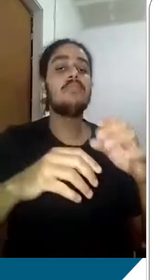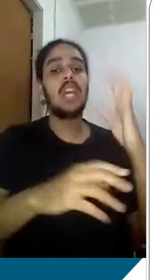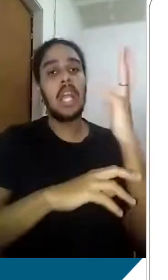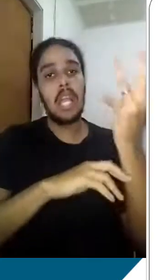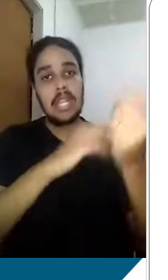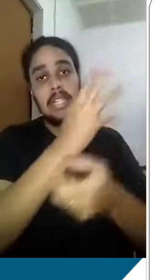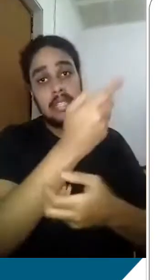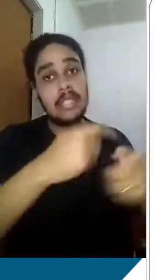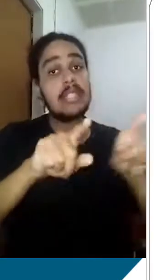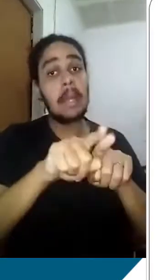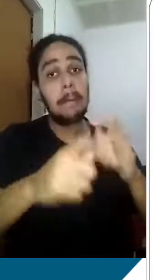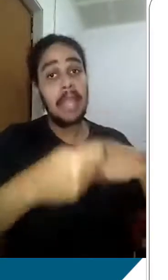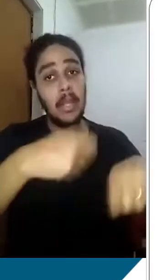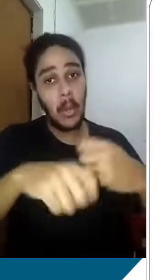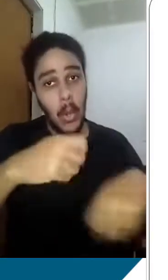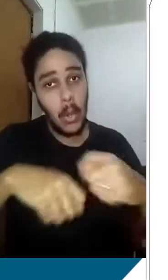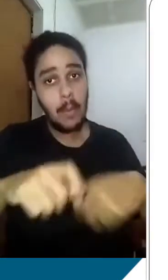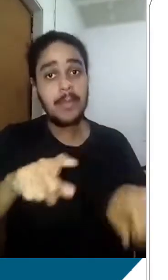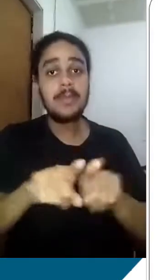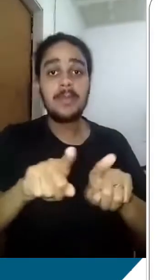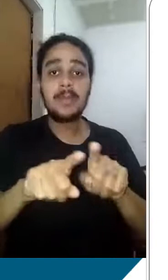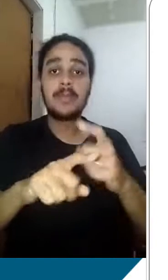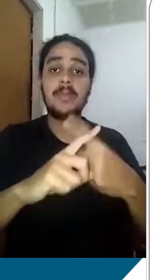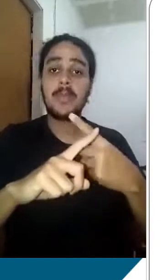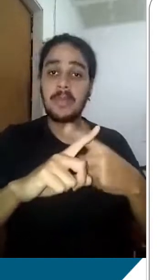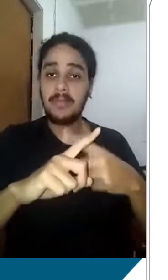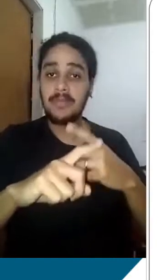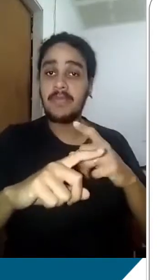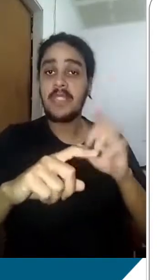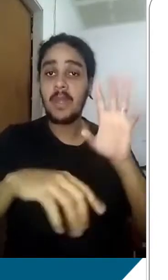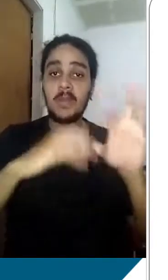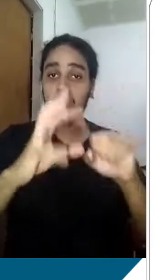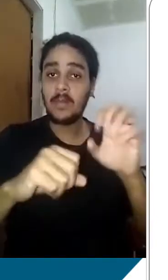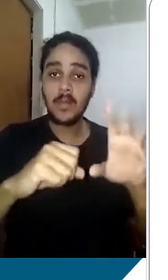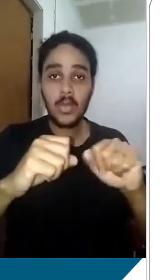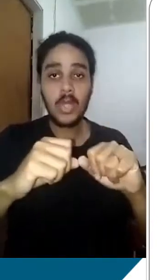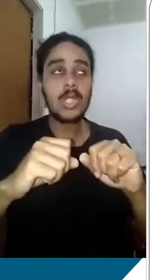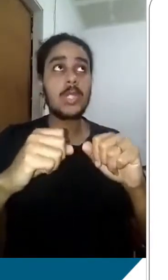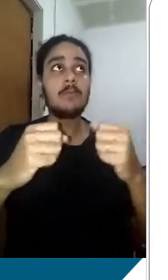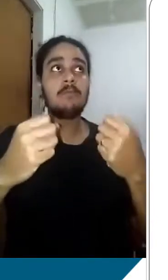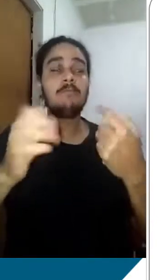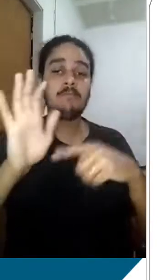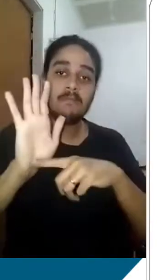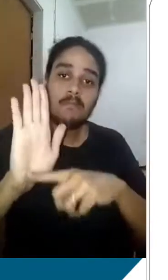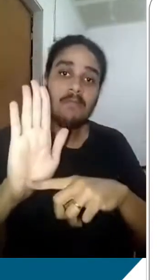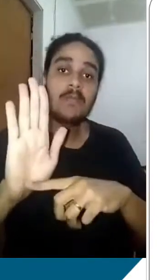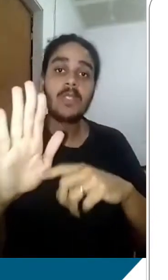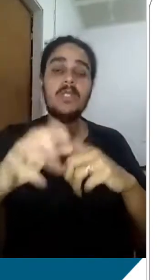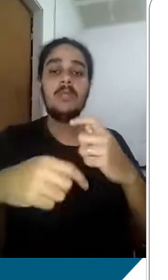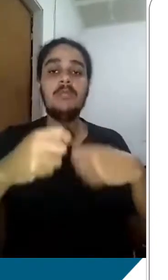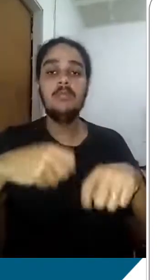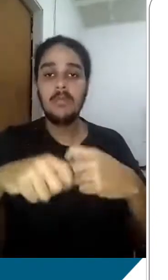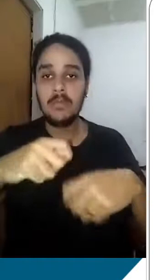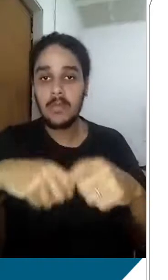ecológicos e econômicos, afinal, ele também busca, né, dinamizar a economia, sobretudo para os